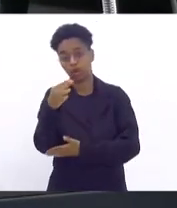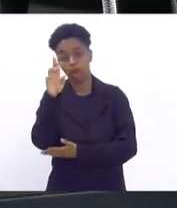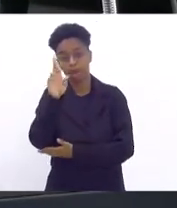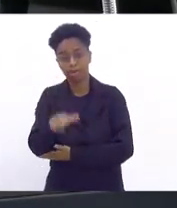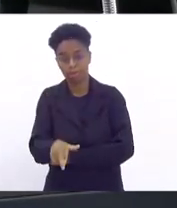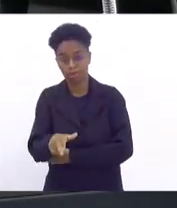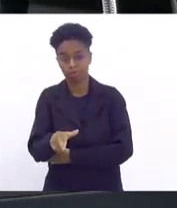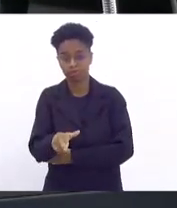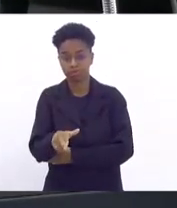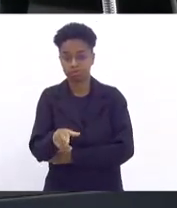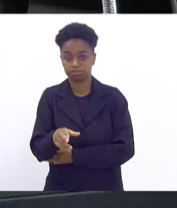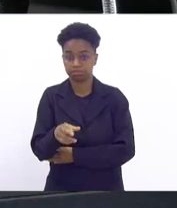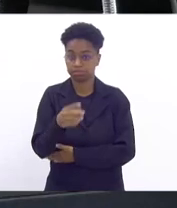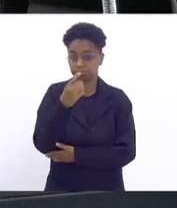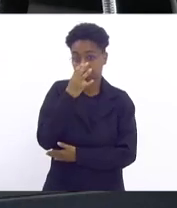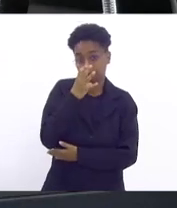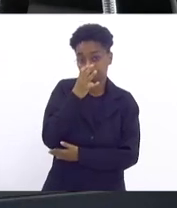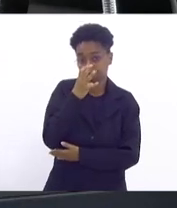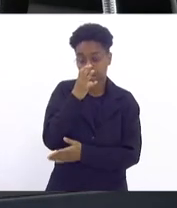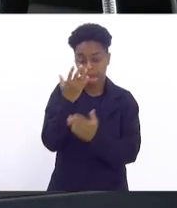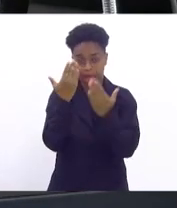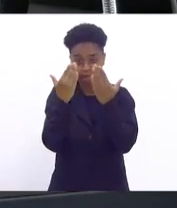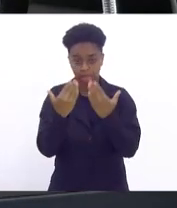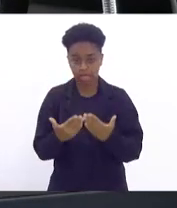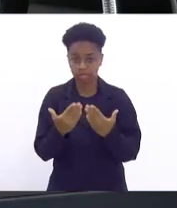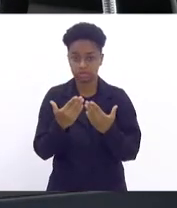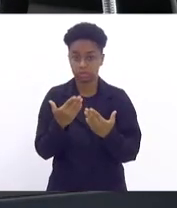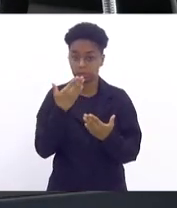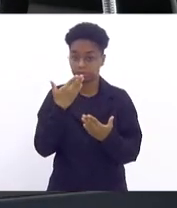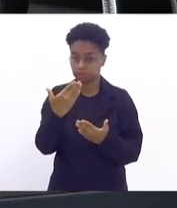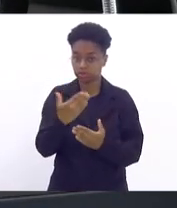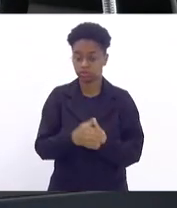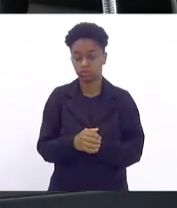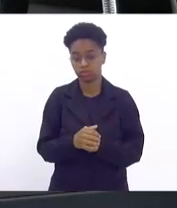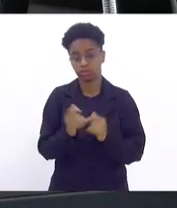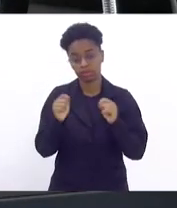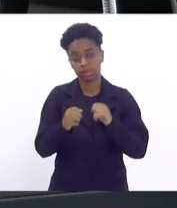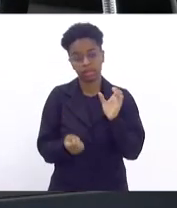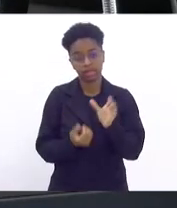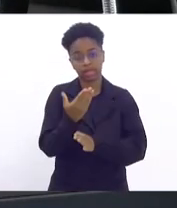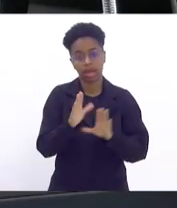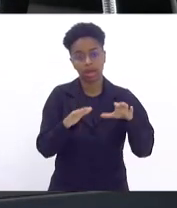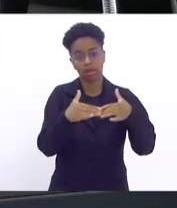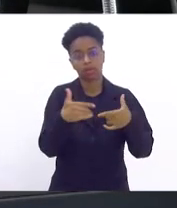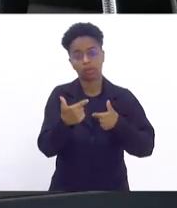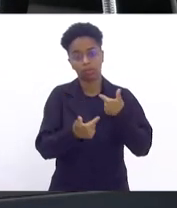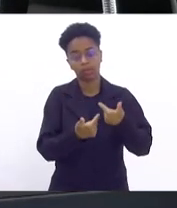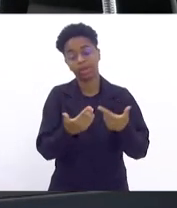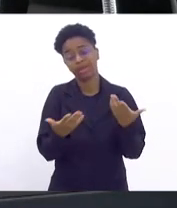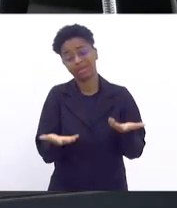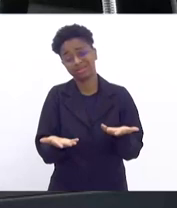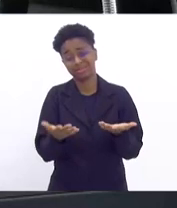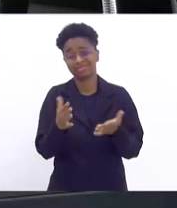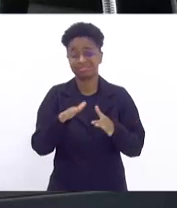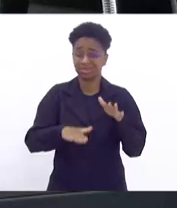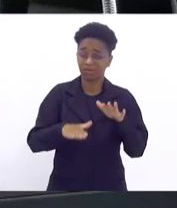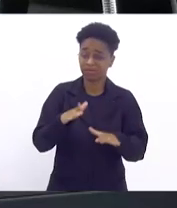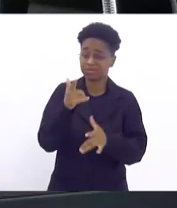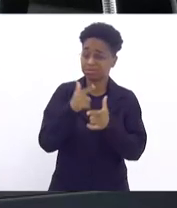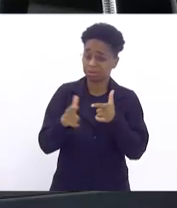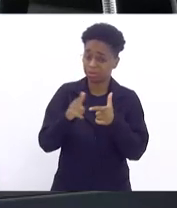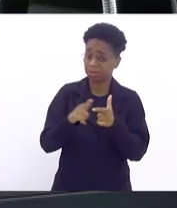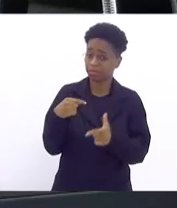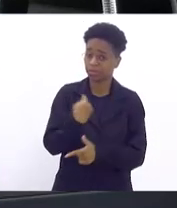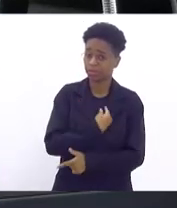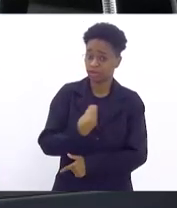rejeitem aprecie o requerimento para a instauração dessas frentes e talvez o problema que nós estejamos